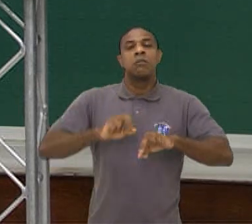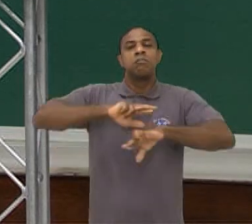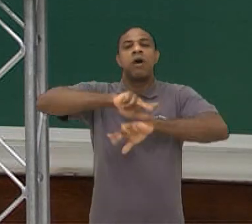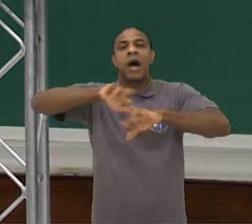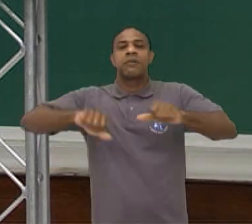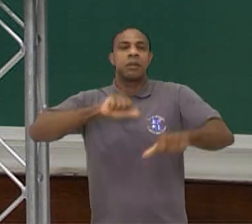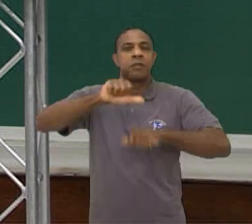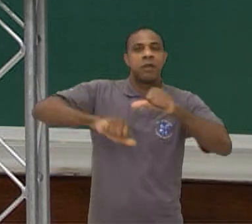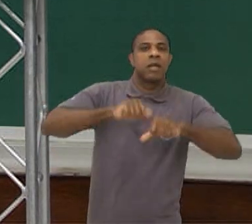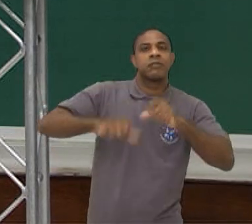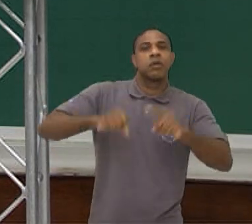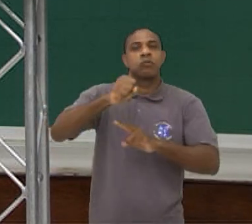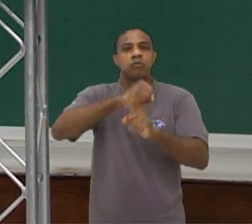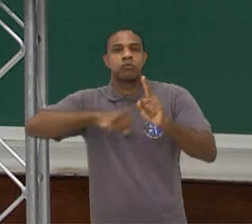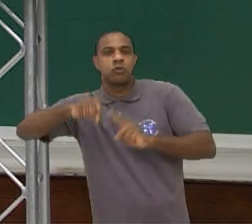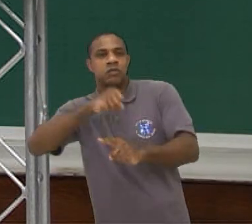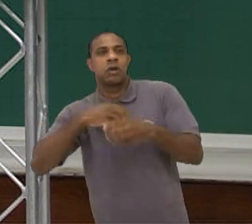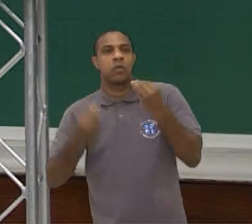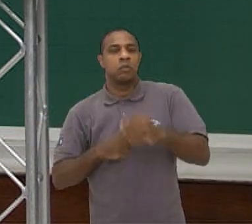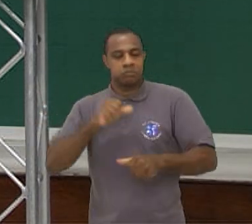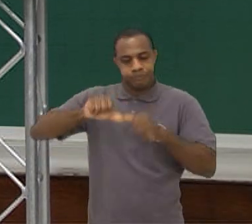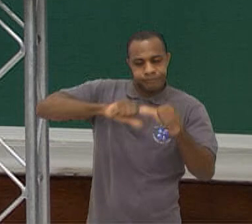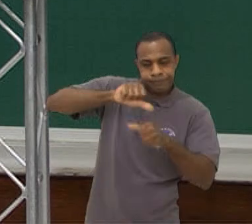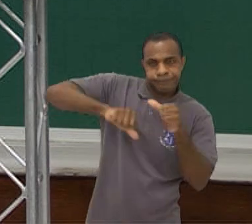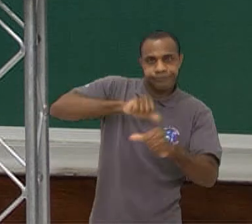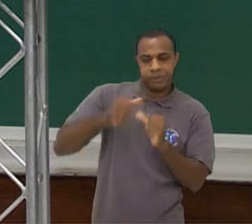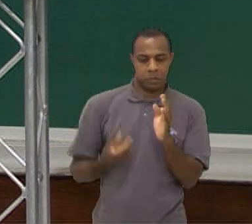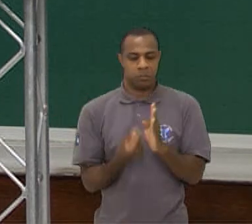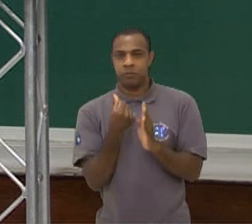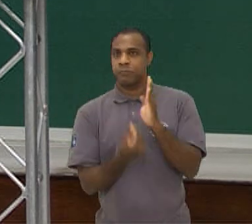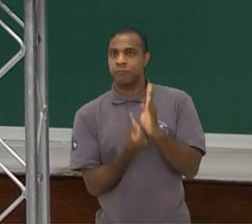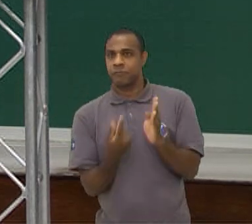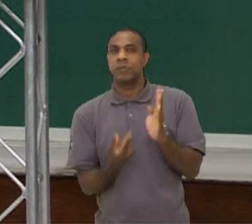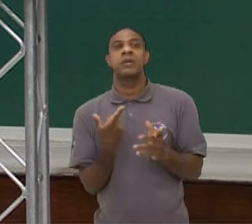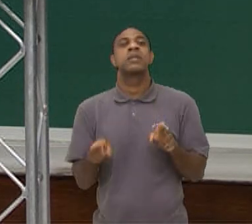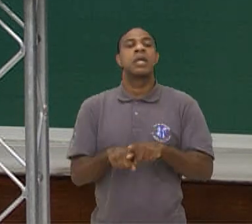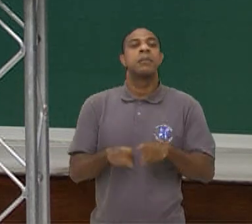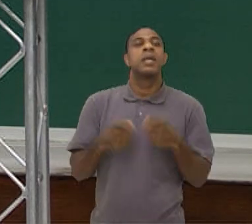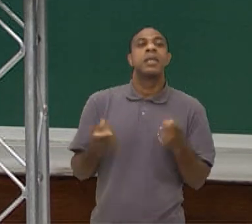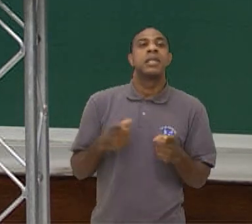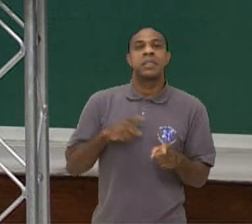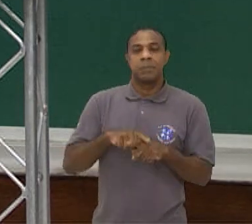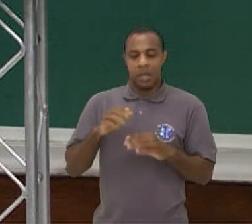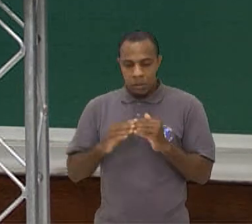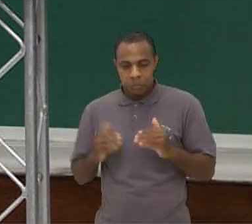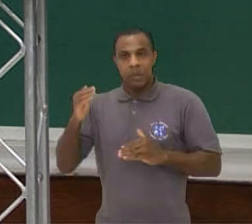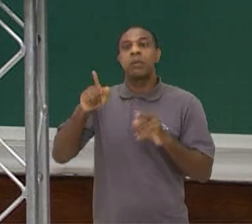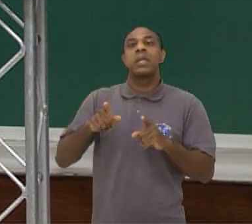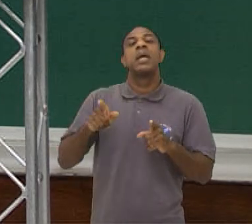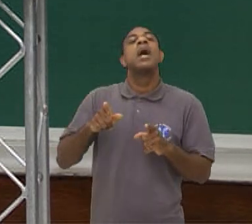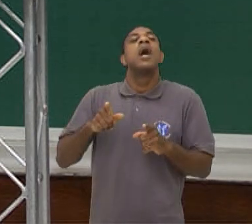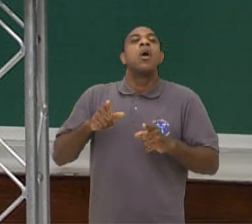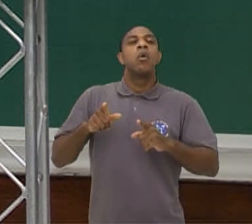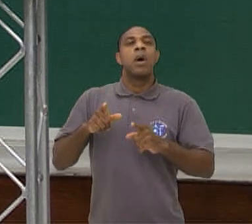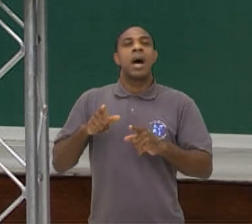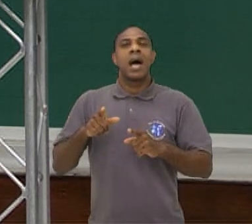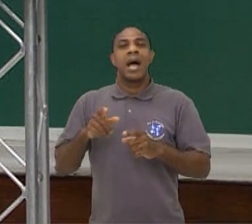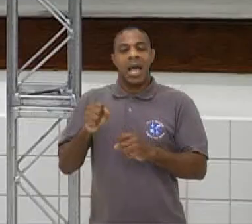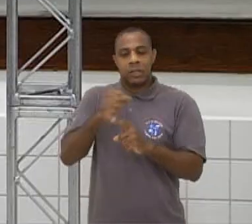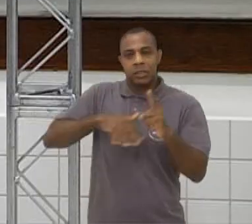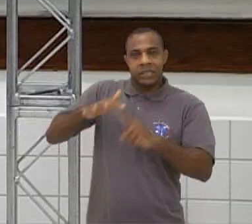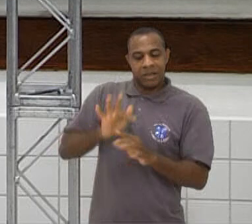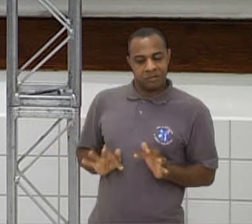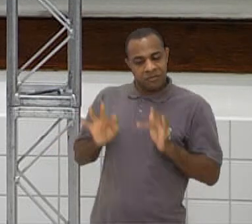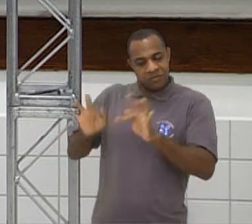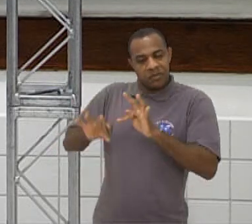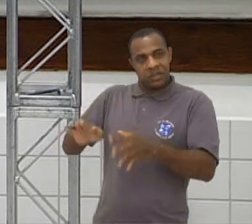transformações sociais e o papel revolucionário da burguesia naquele momento, ao superar a sociedade feudal absolutista. Então, veja, o